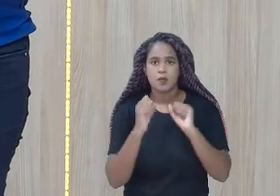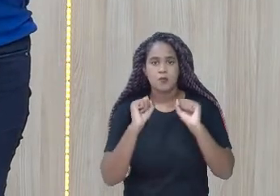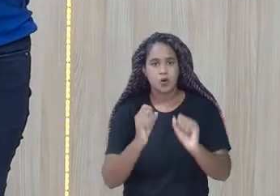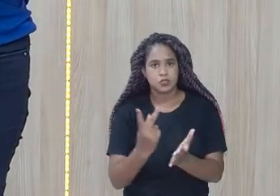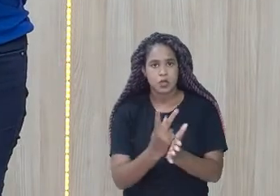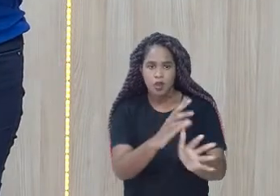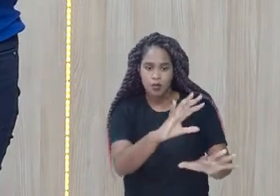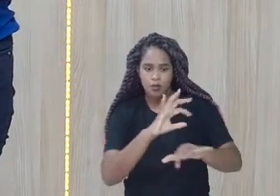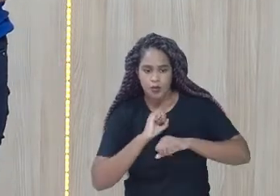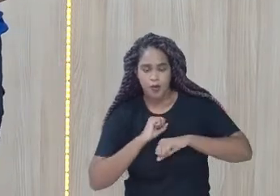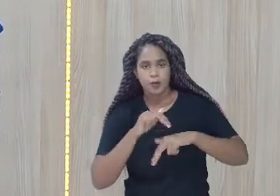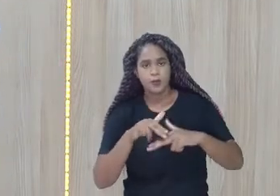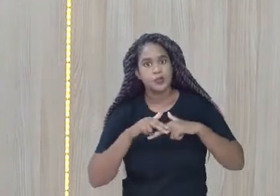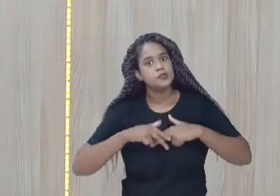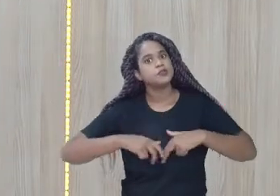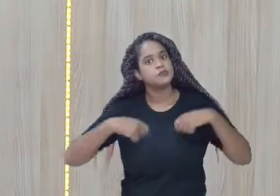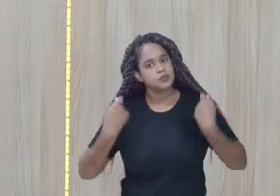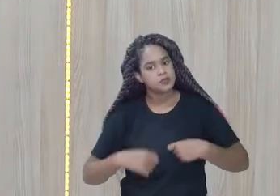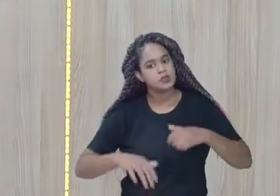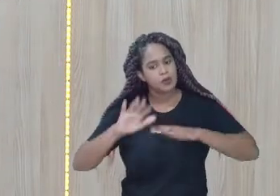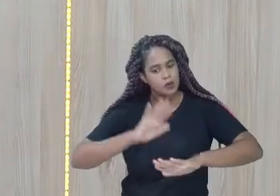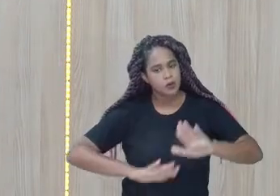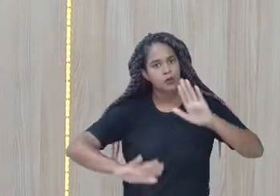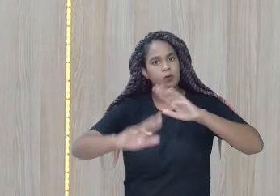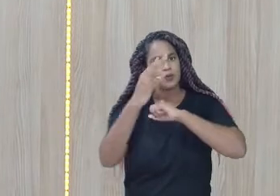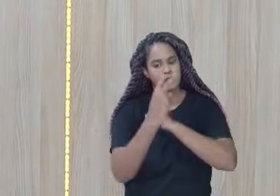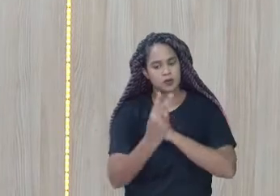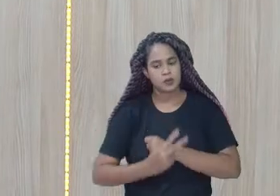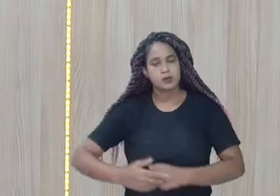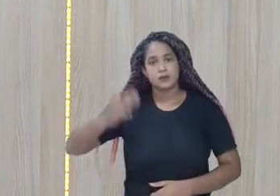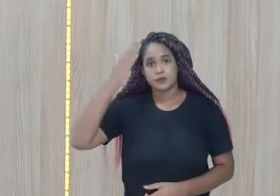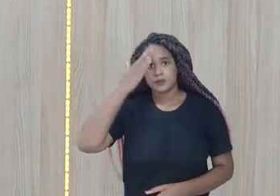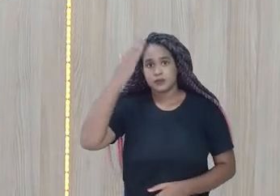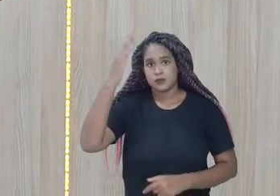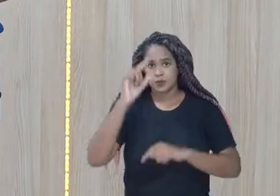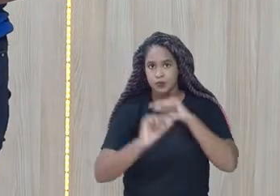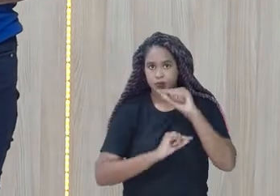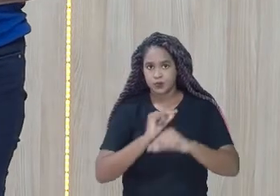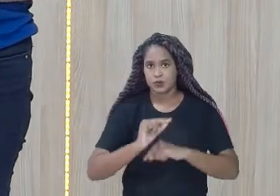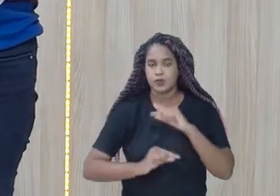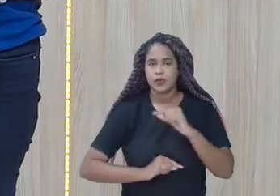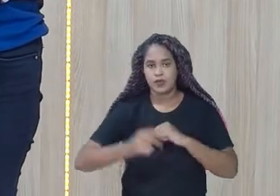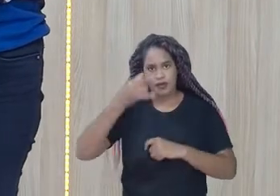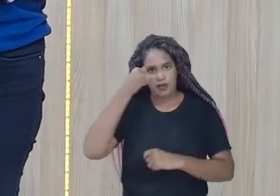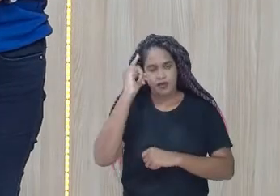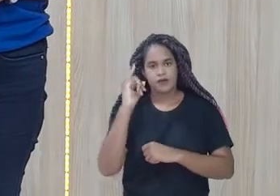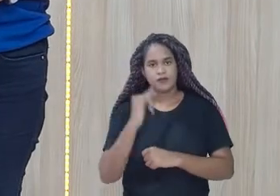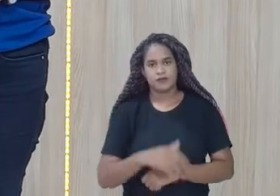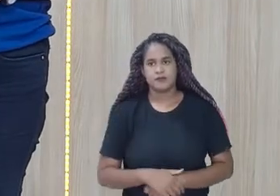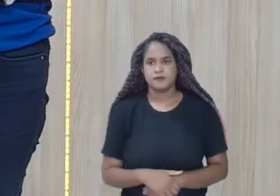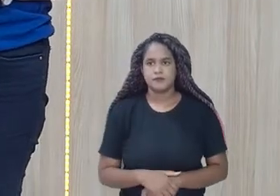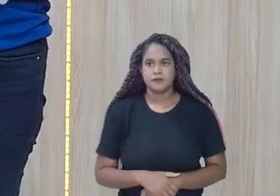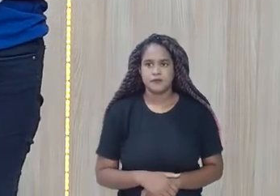contaminado. Então, o máximo de cuidado, o principal é a prevenção.